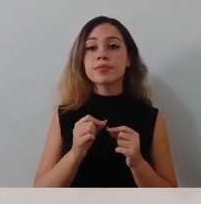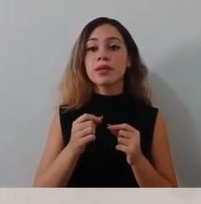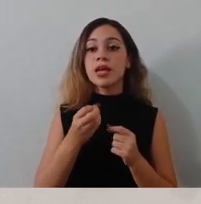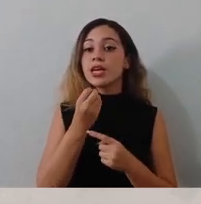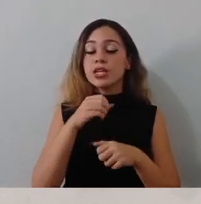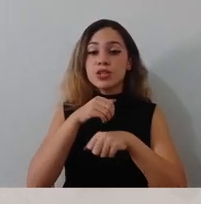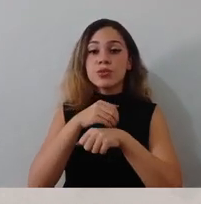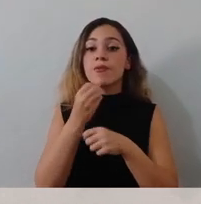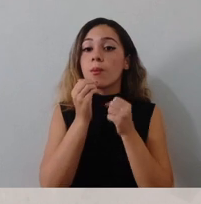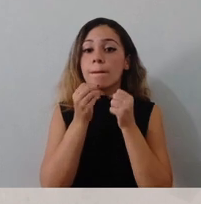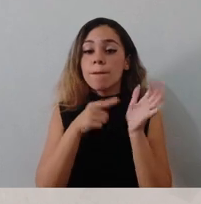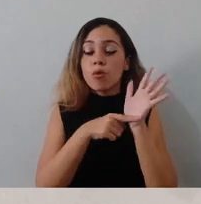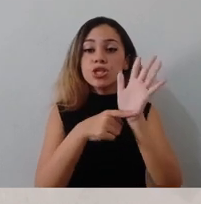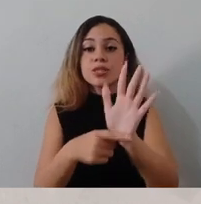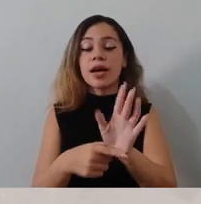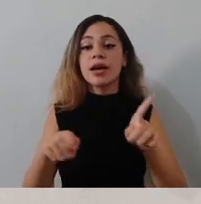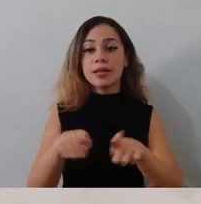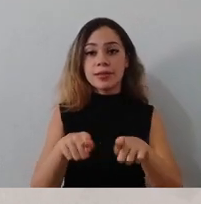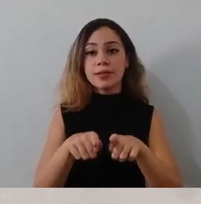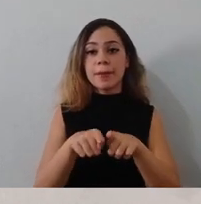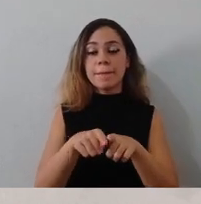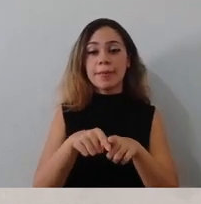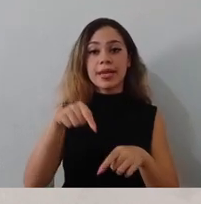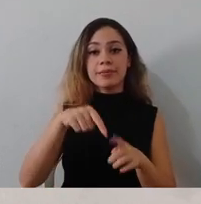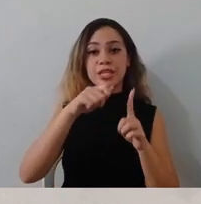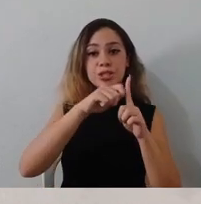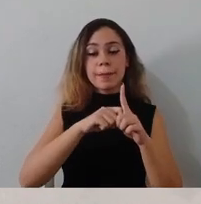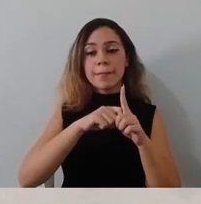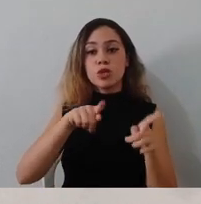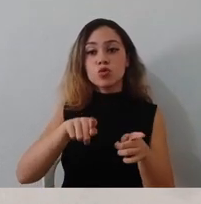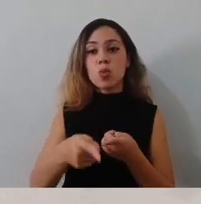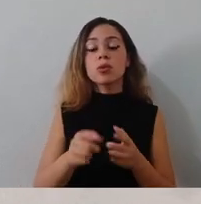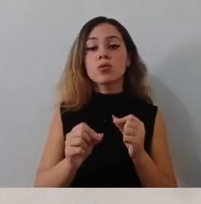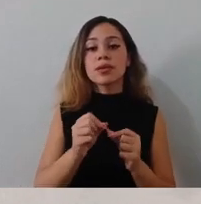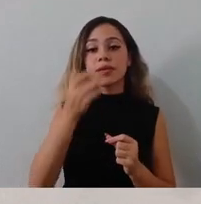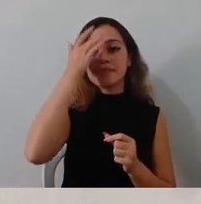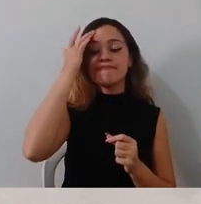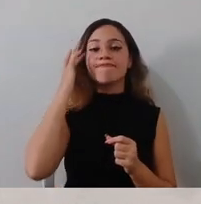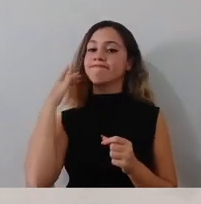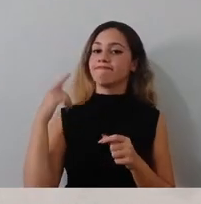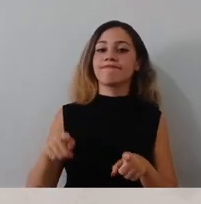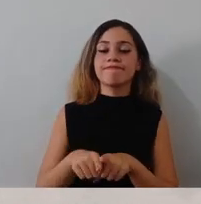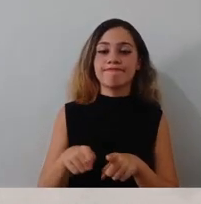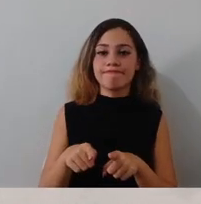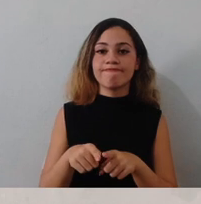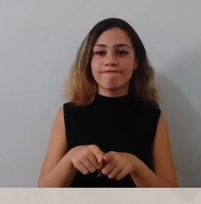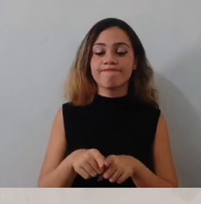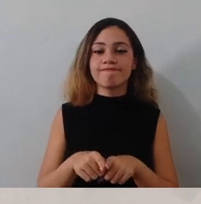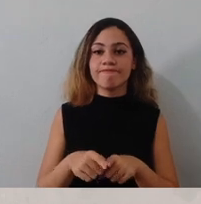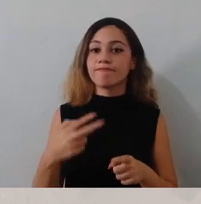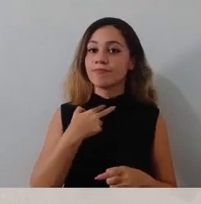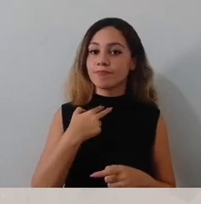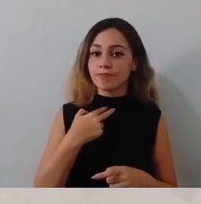a divulgação específica nesse mês contra o assédio, a